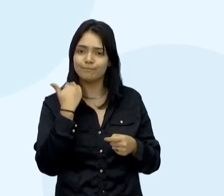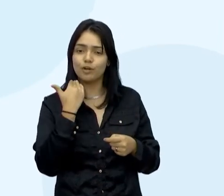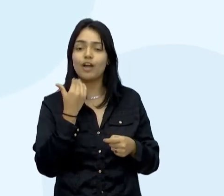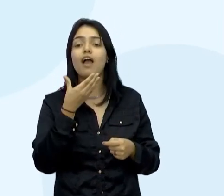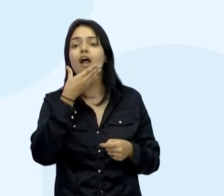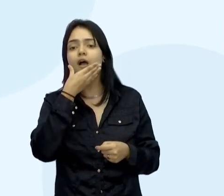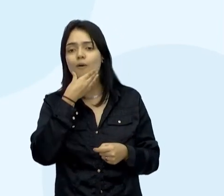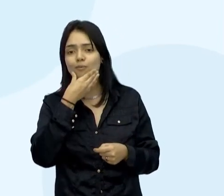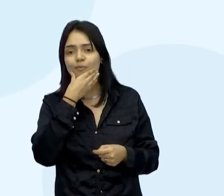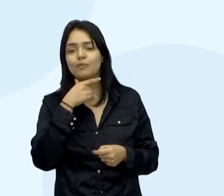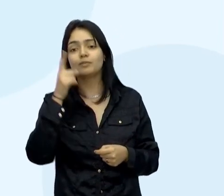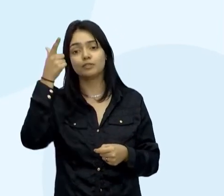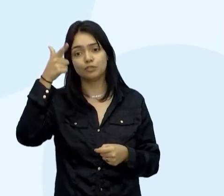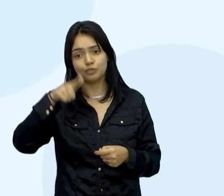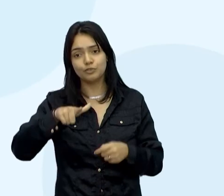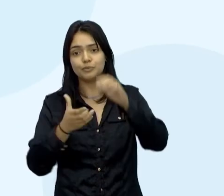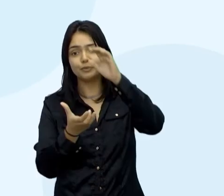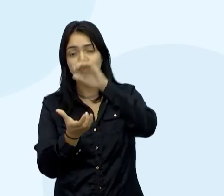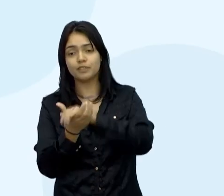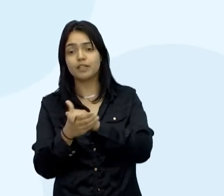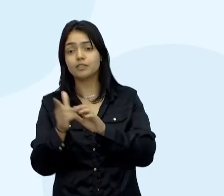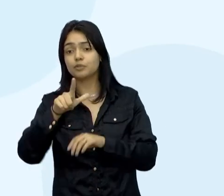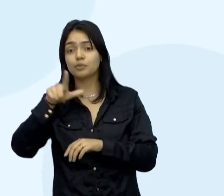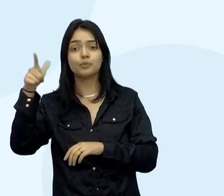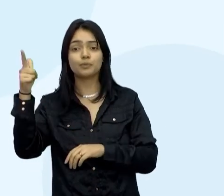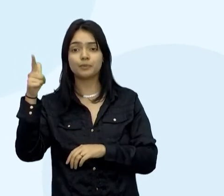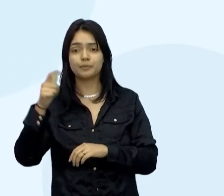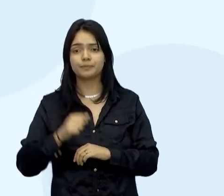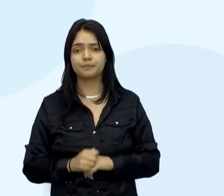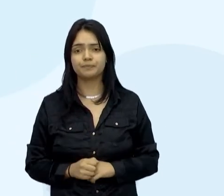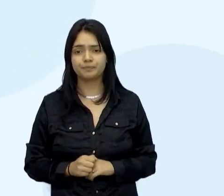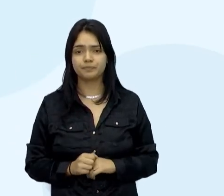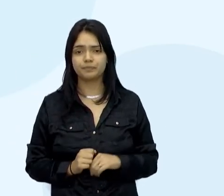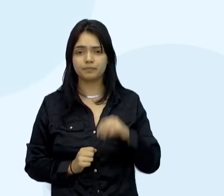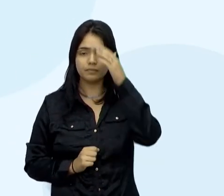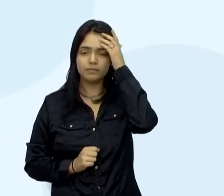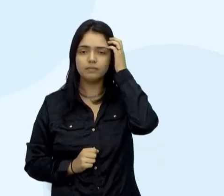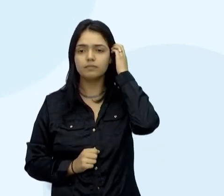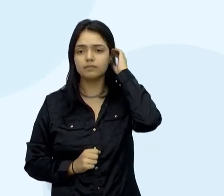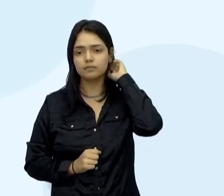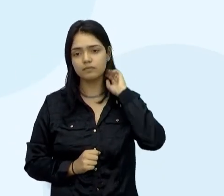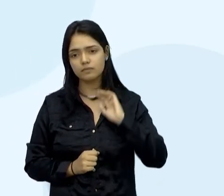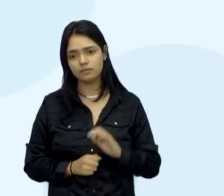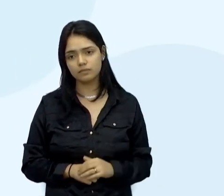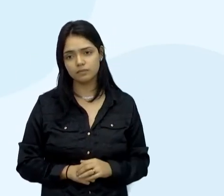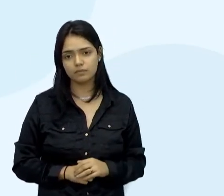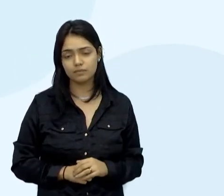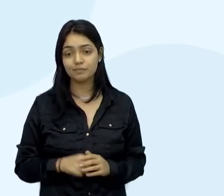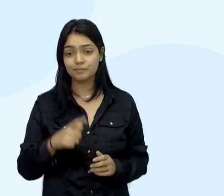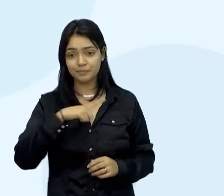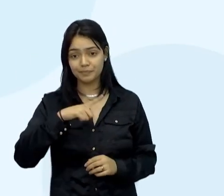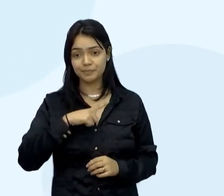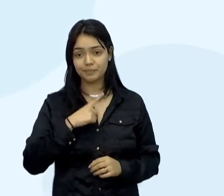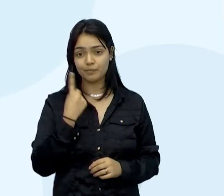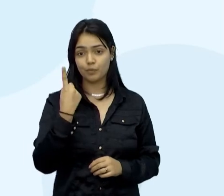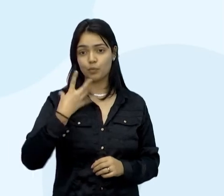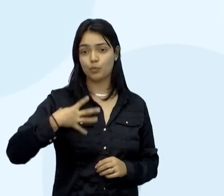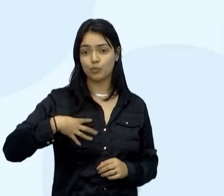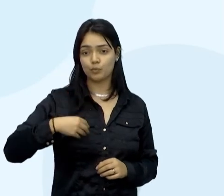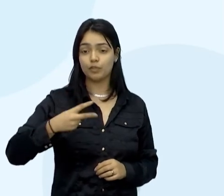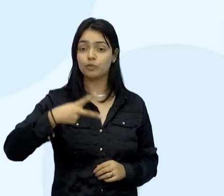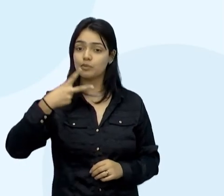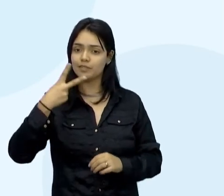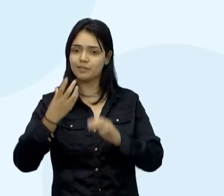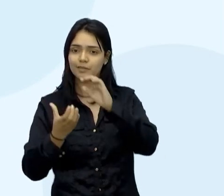casa novamente, agora com outro indivíduo, né, com uma outra mulher, tem um filho desse segundo casamento,